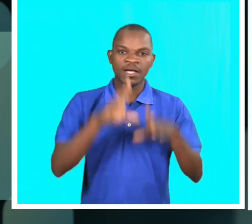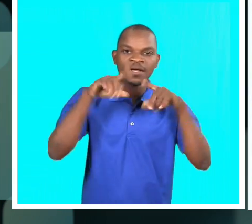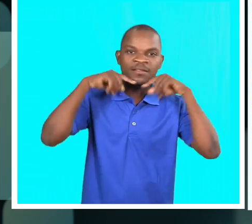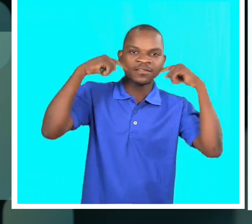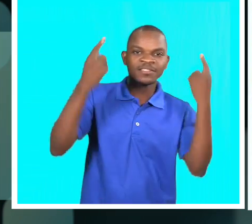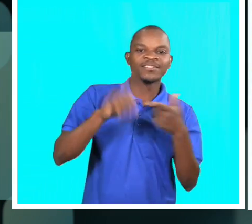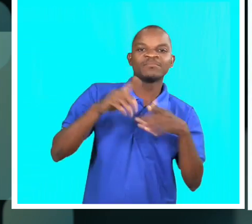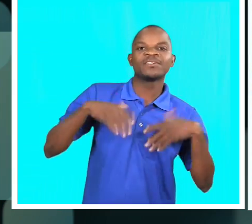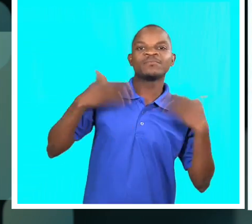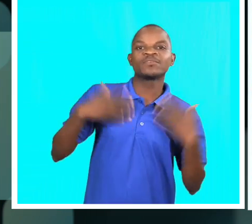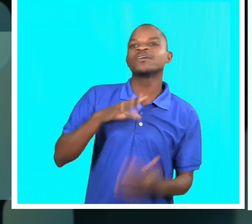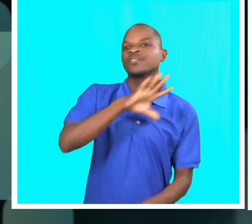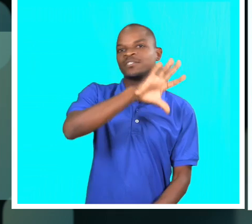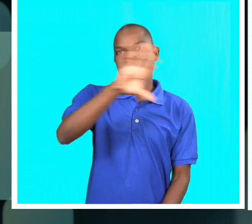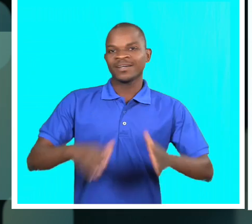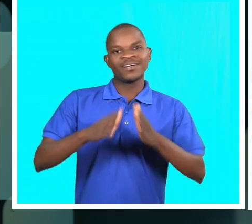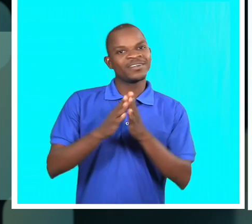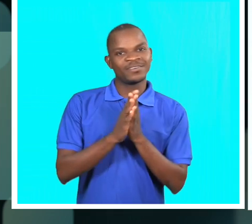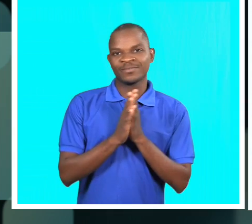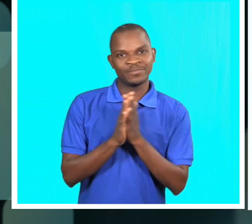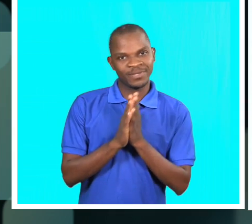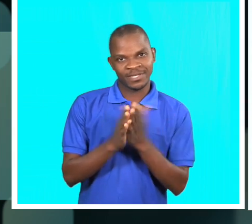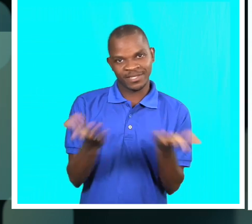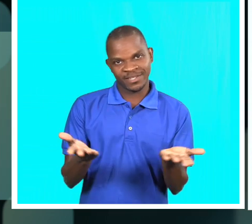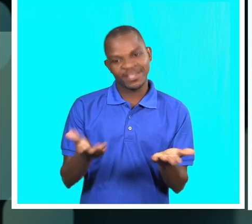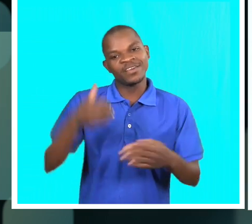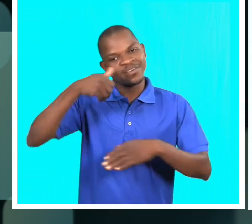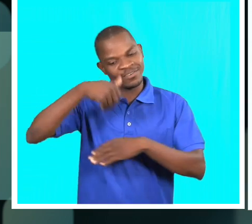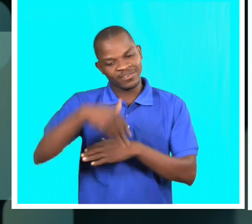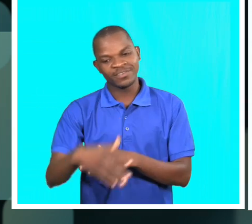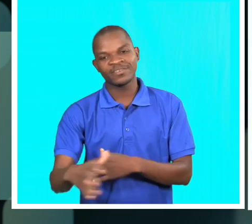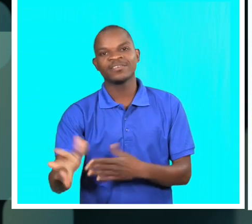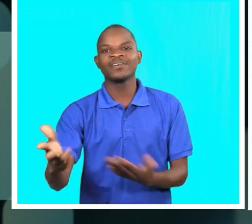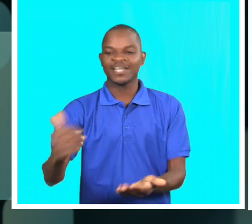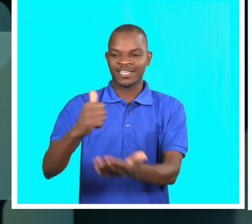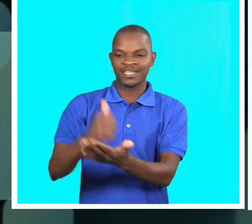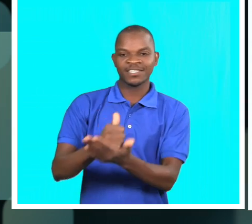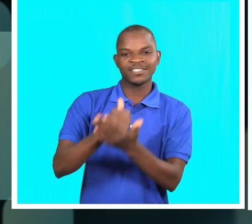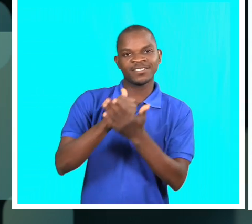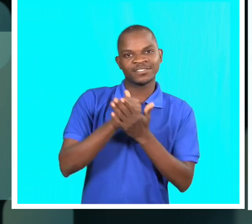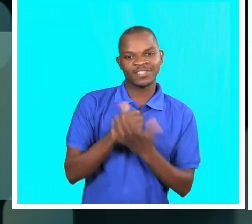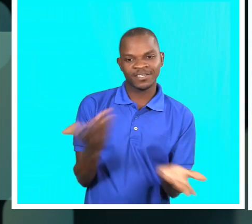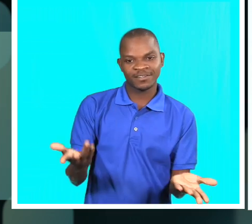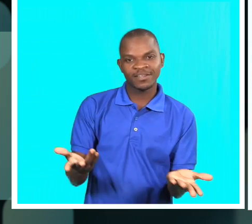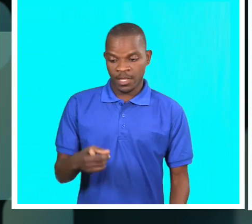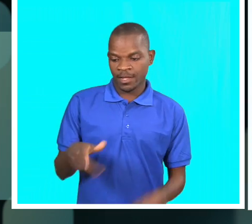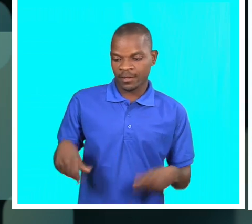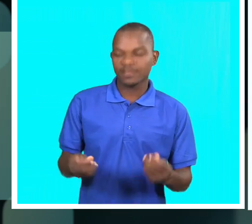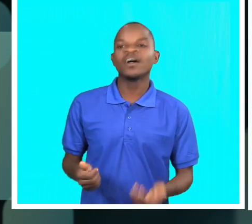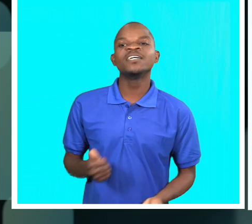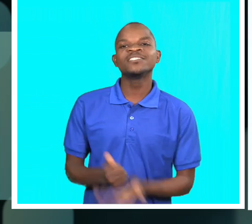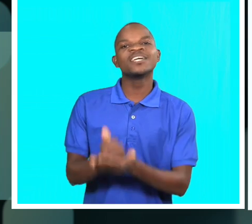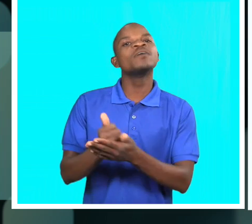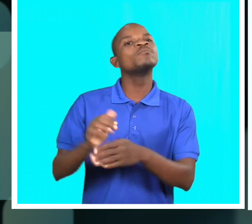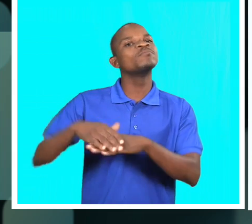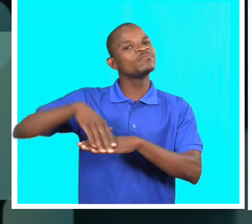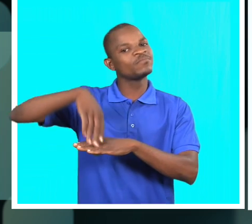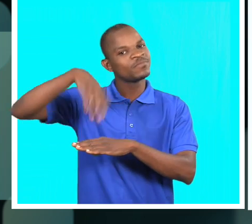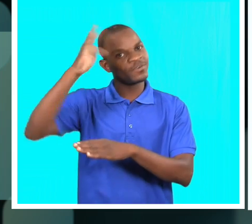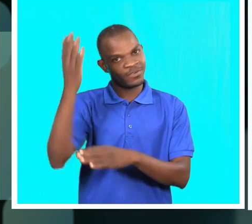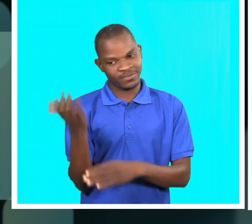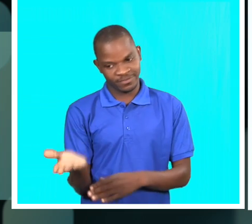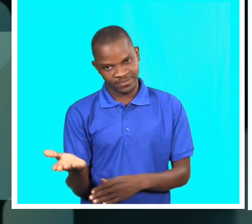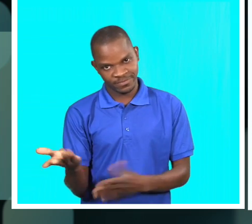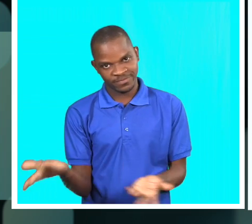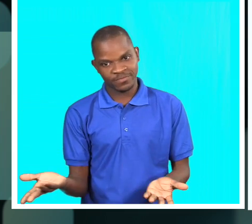e emoção de todos. Obrigada, continua ajudando. A cadeira vai lhe ajudar